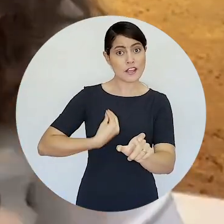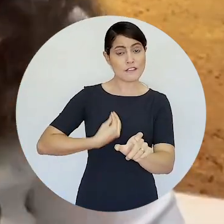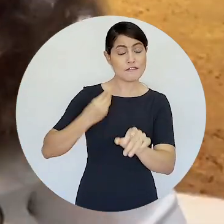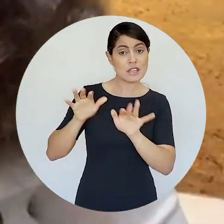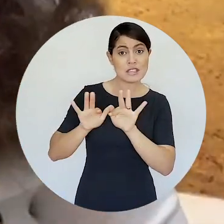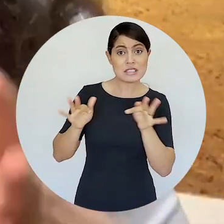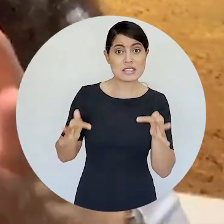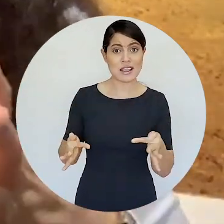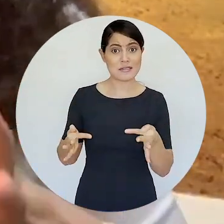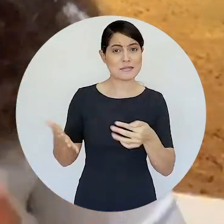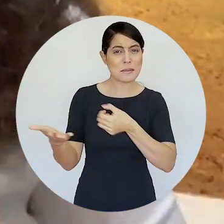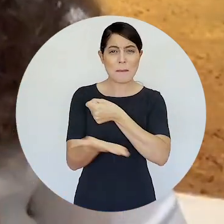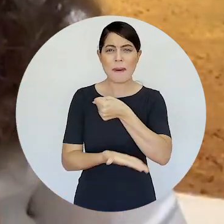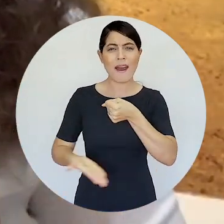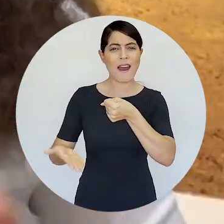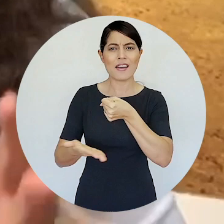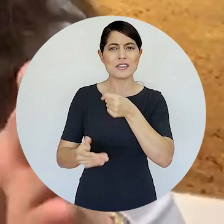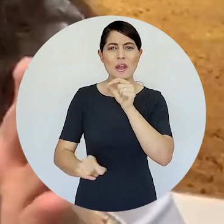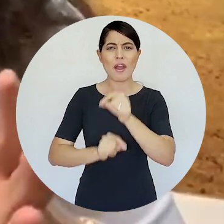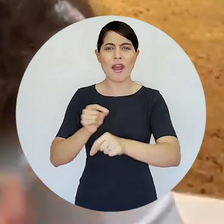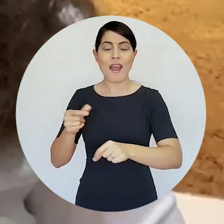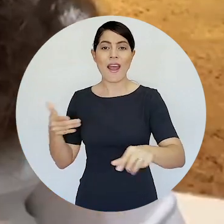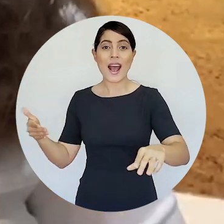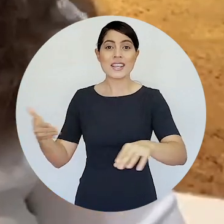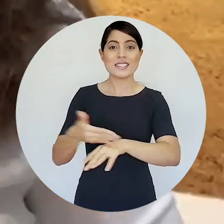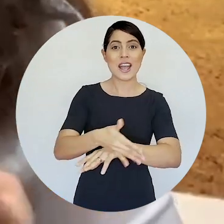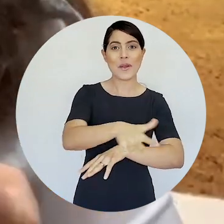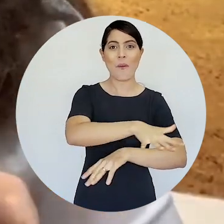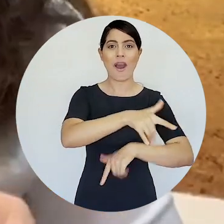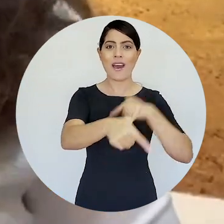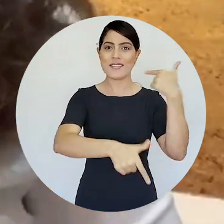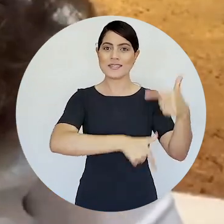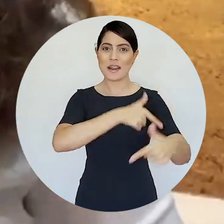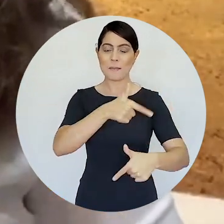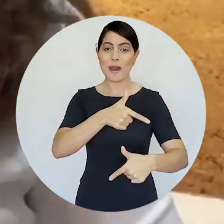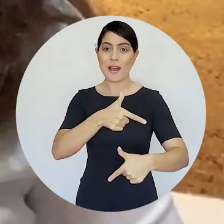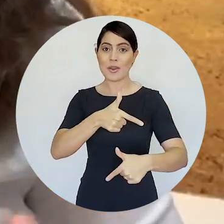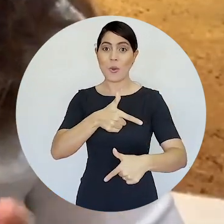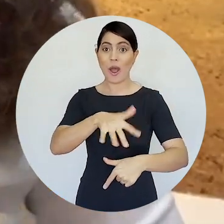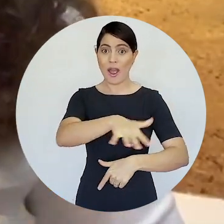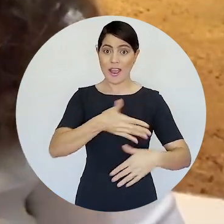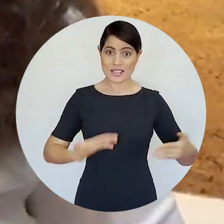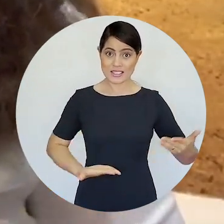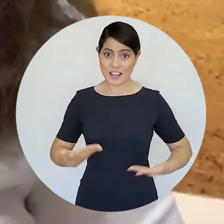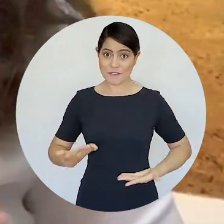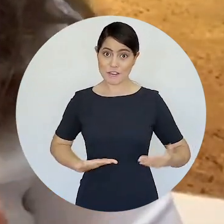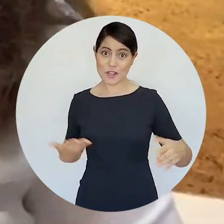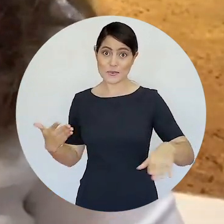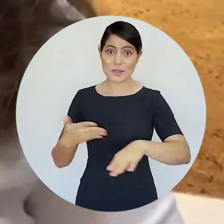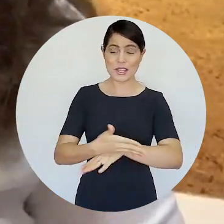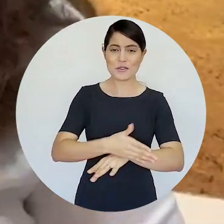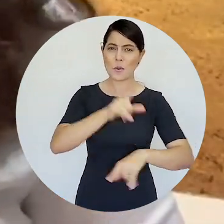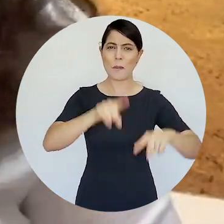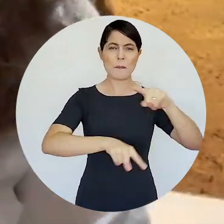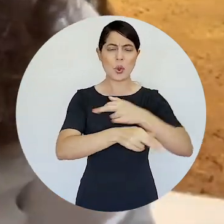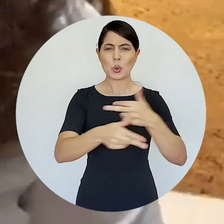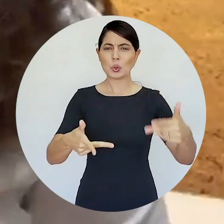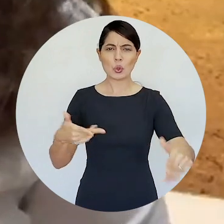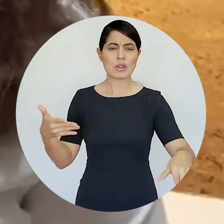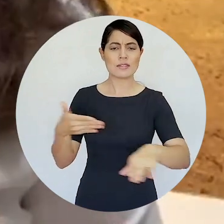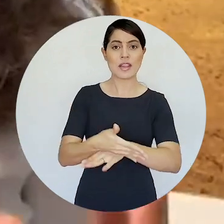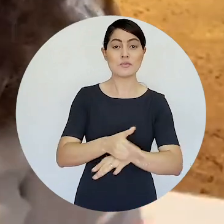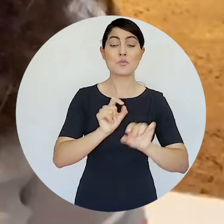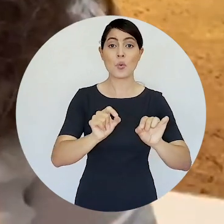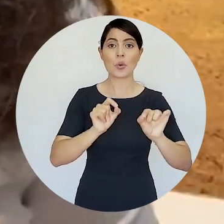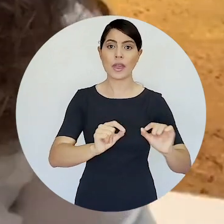necessidades simples e fundamentais: acesso ao mercado de trabalho, de serviços e produtos,